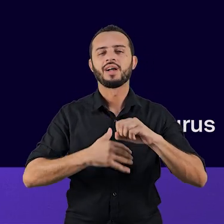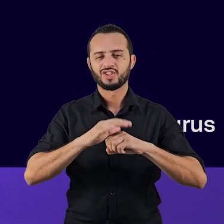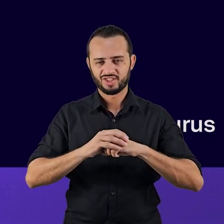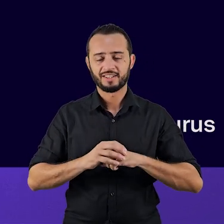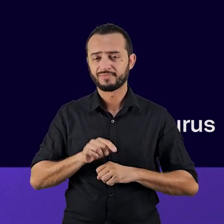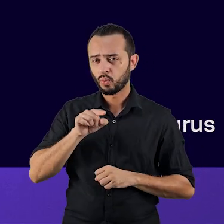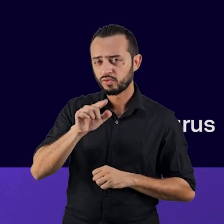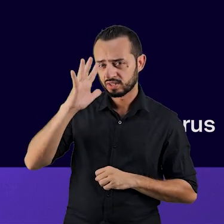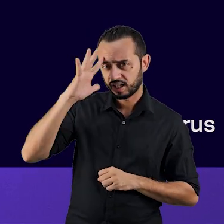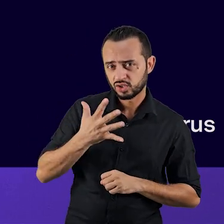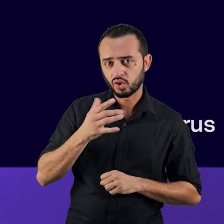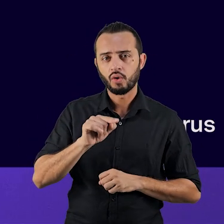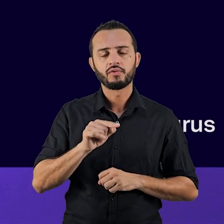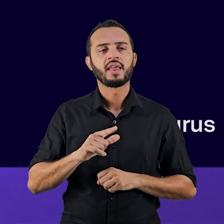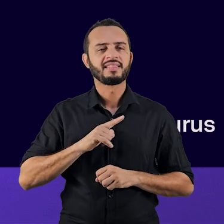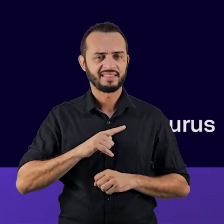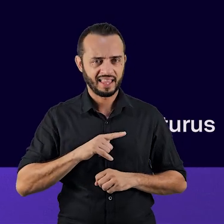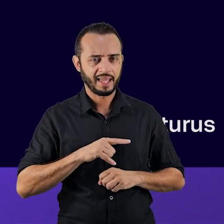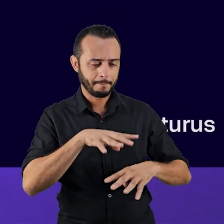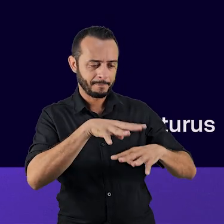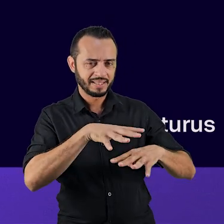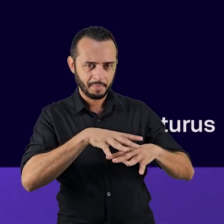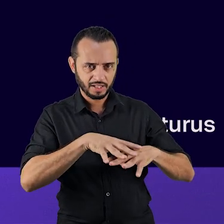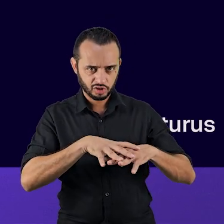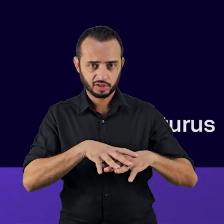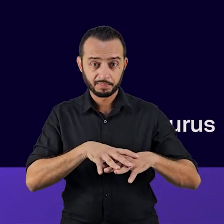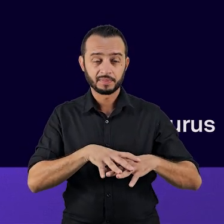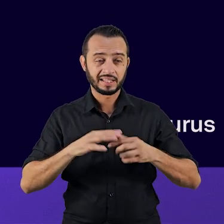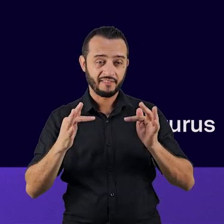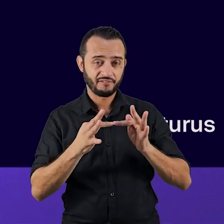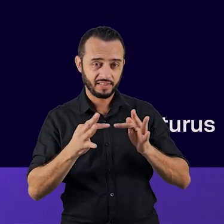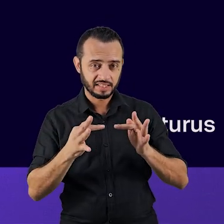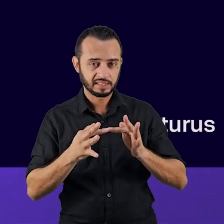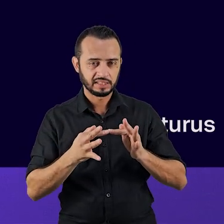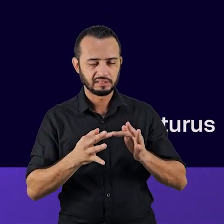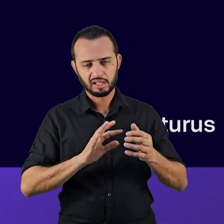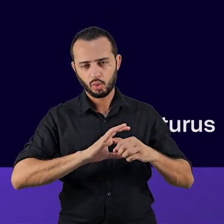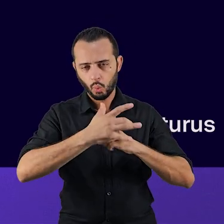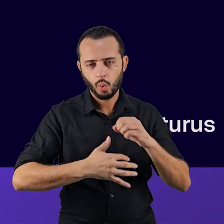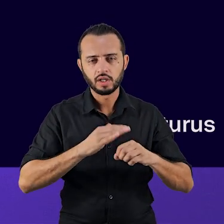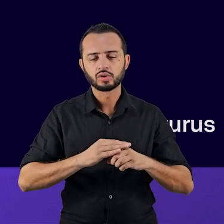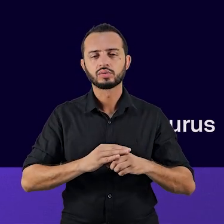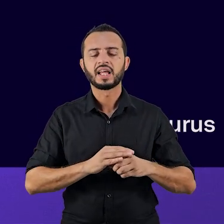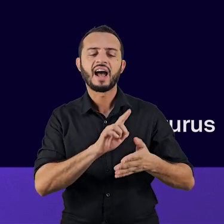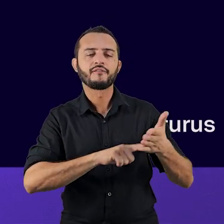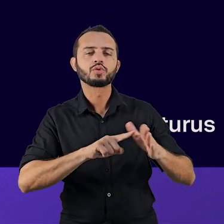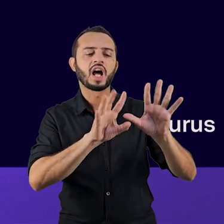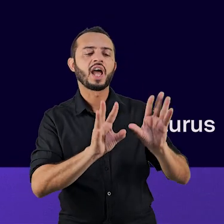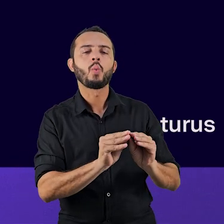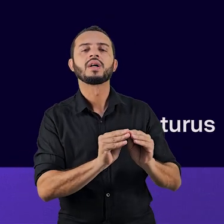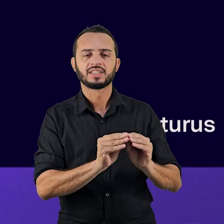Tá? Quando você resolve a equação de Schrödinger na mecânica quântica, você tem o estado quântico